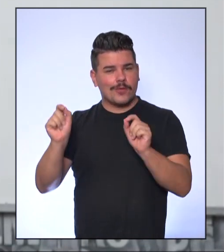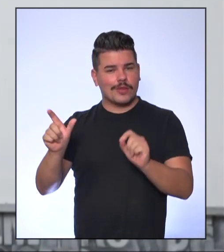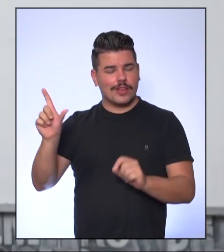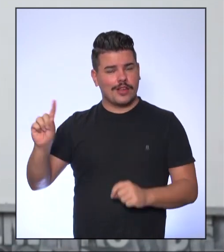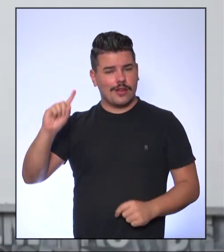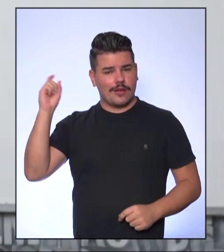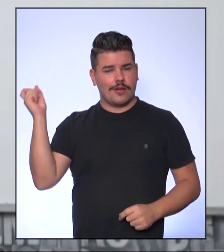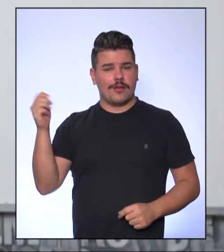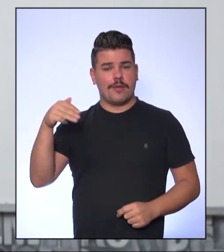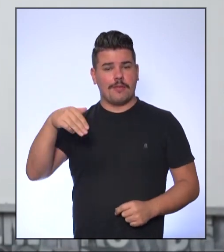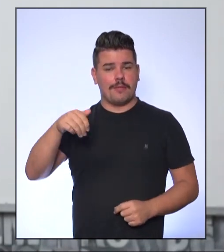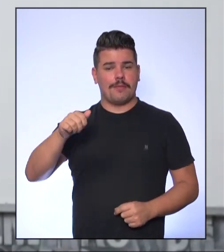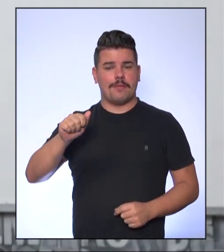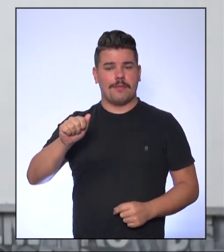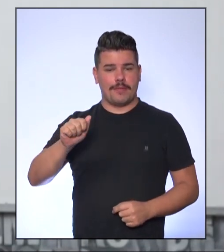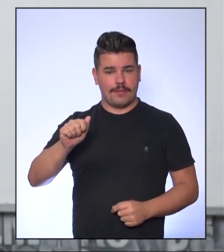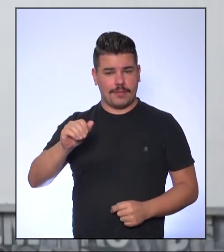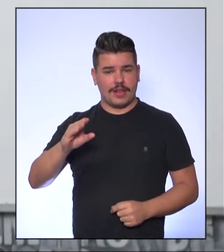Maquiavel.